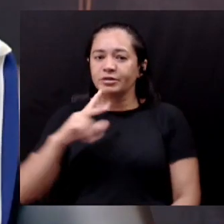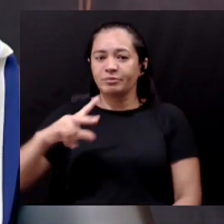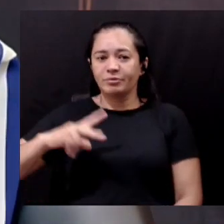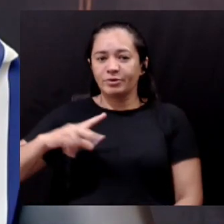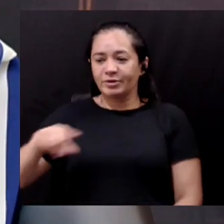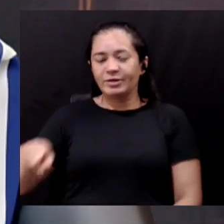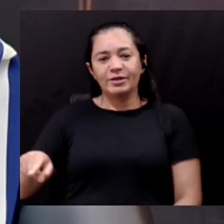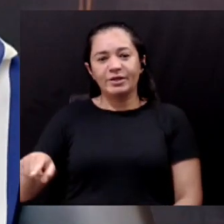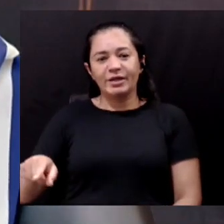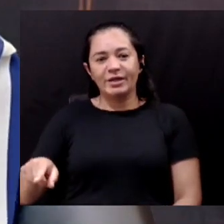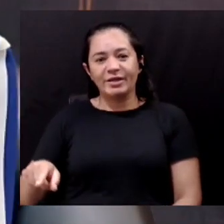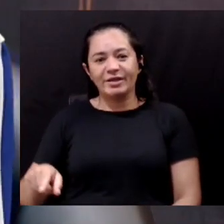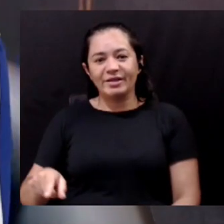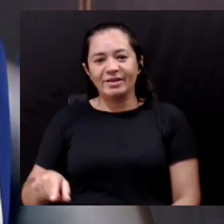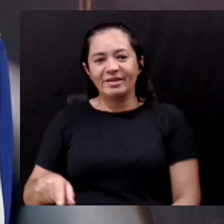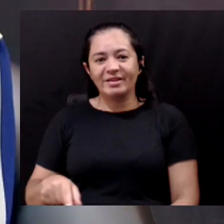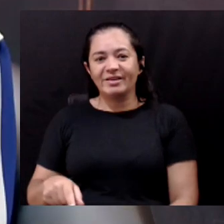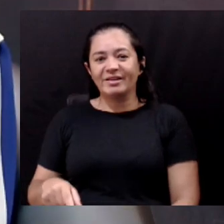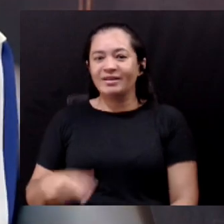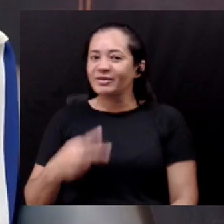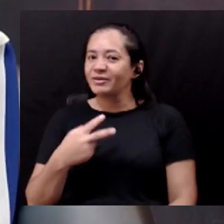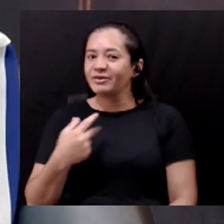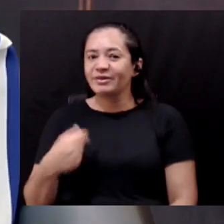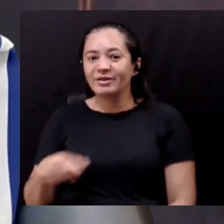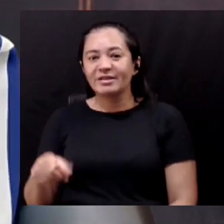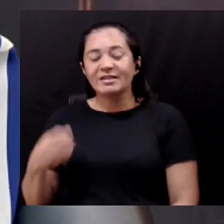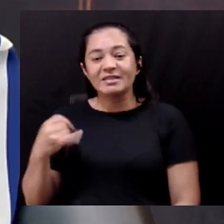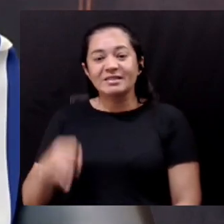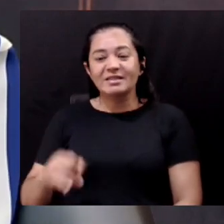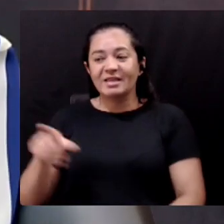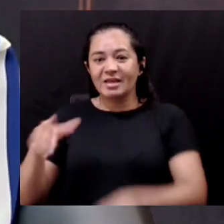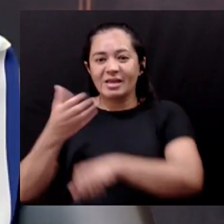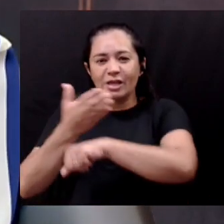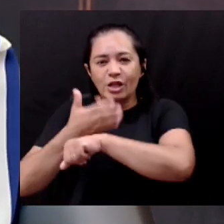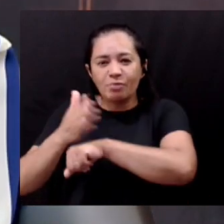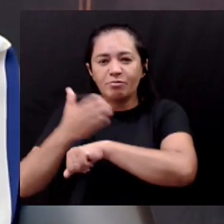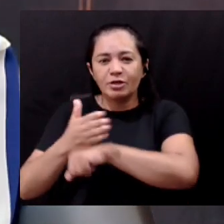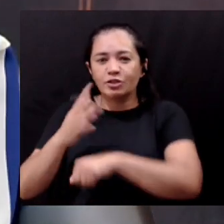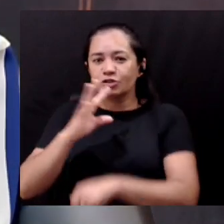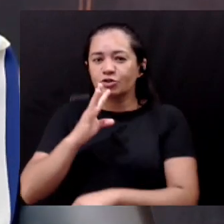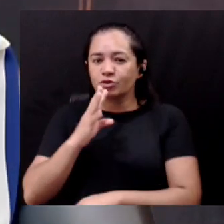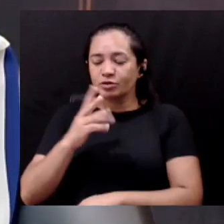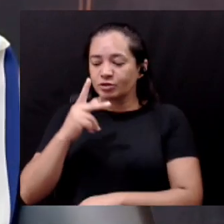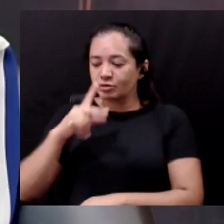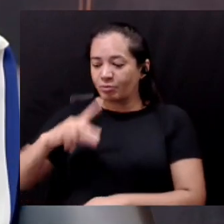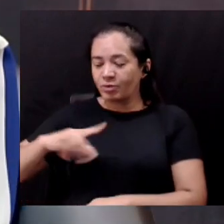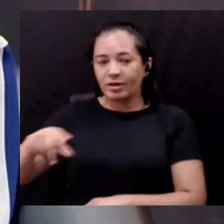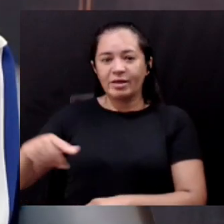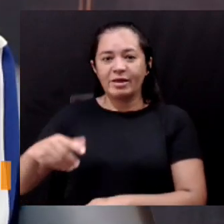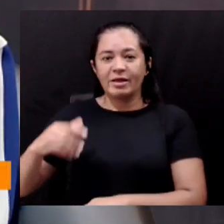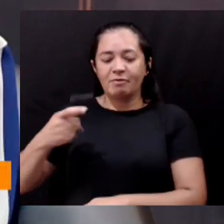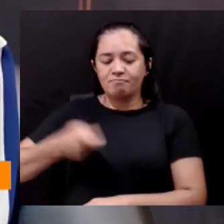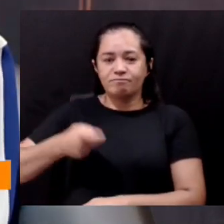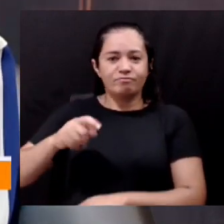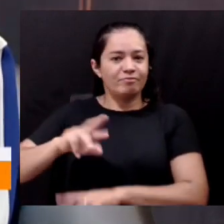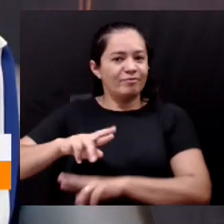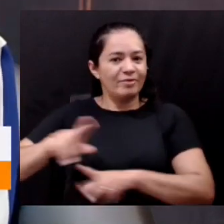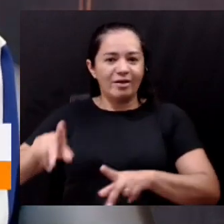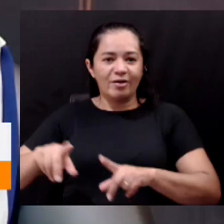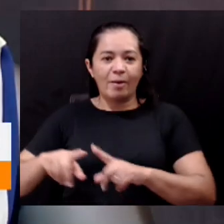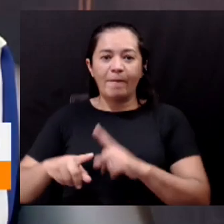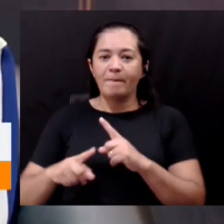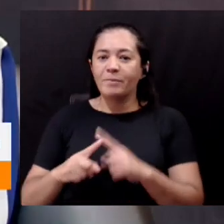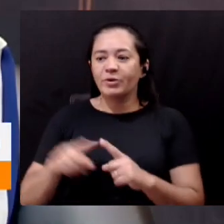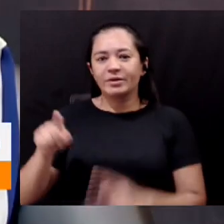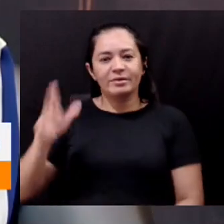ficar mais autoritário, porque ele entende que autoritarismo não leva a produtividade e engajamento, leva